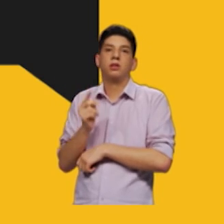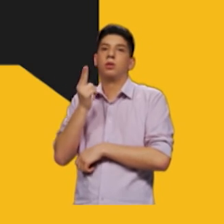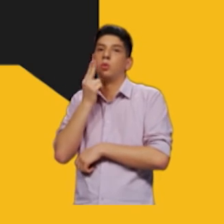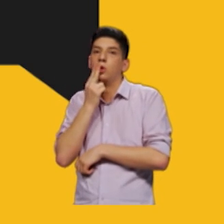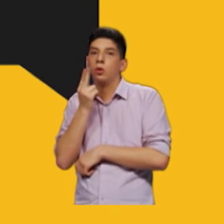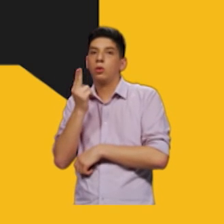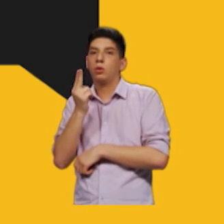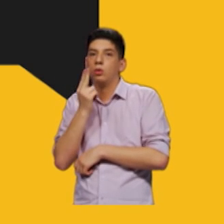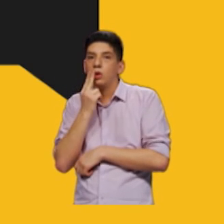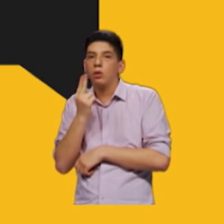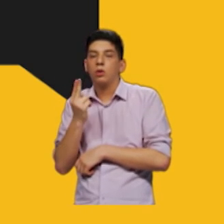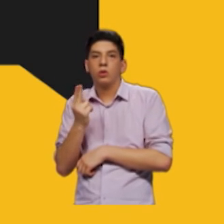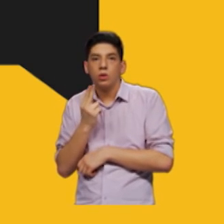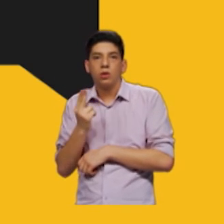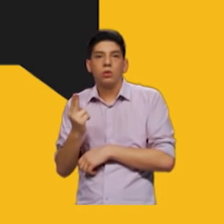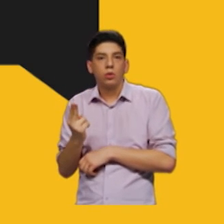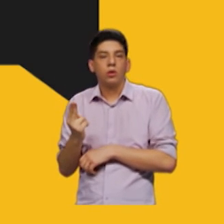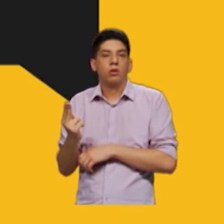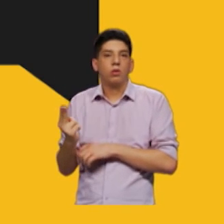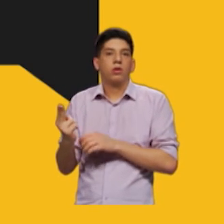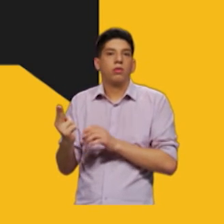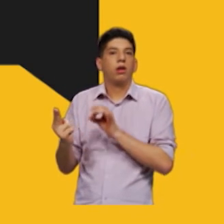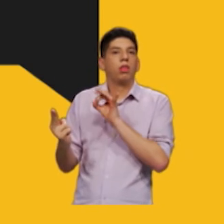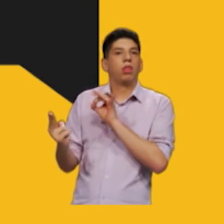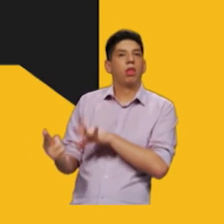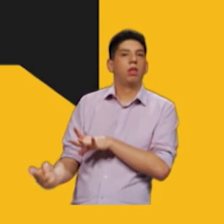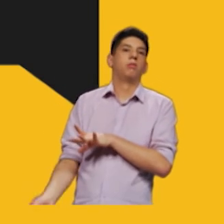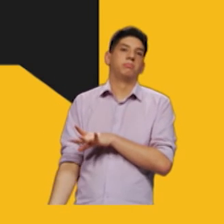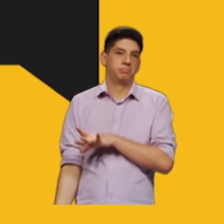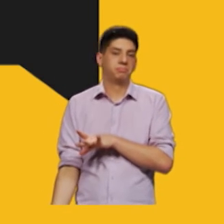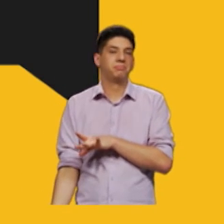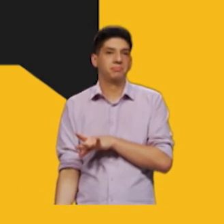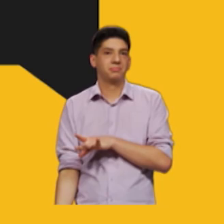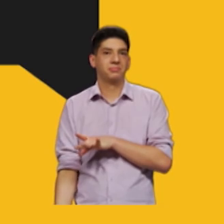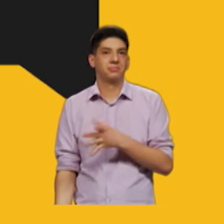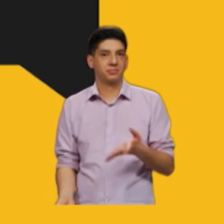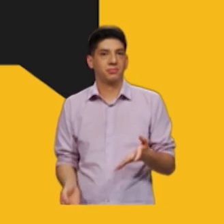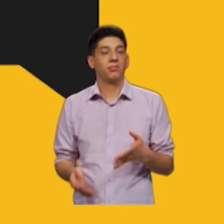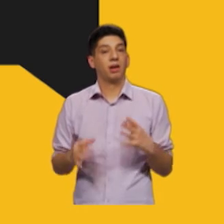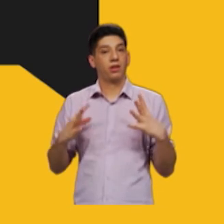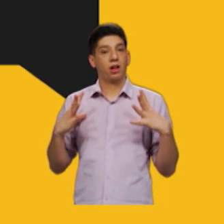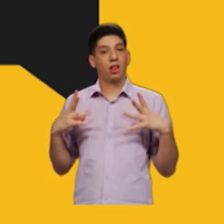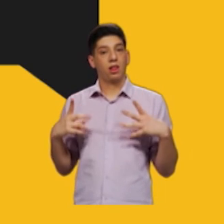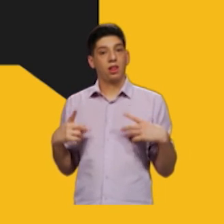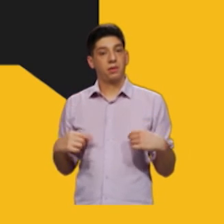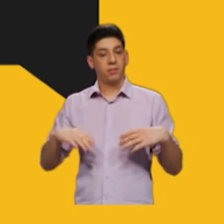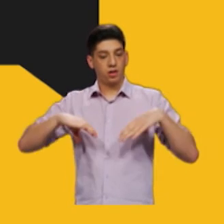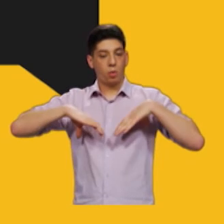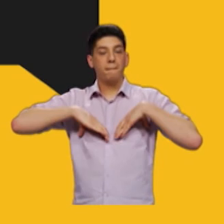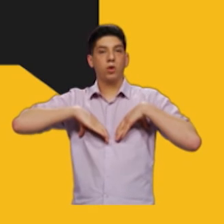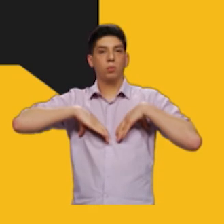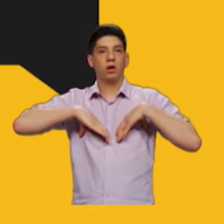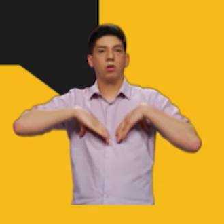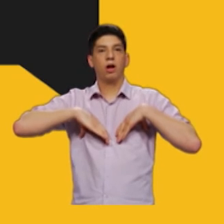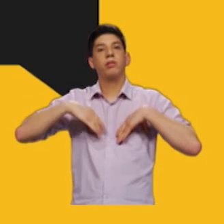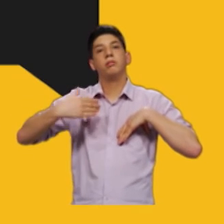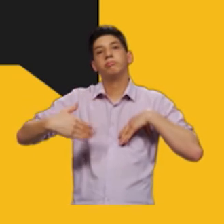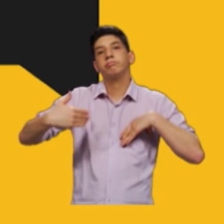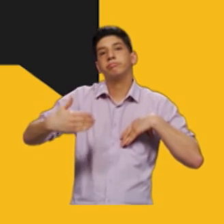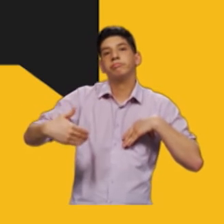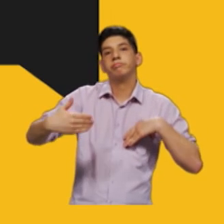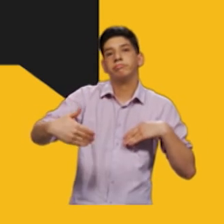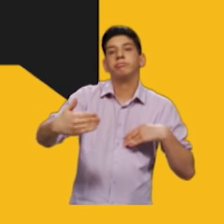fumar, tem que ser aos poucos. E aí a pessoa vai liberando, vai limpando o seu pulmão. Com o passar do tempo, ela